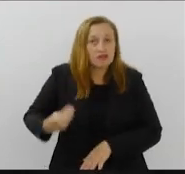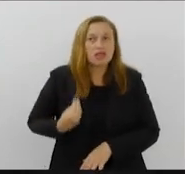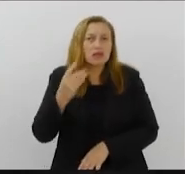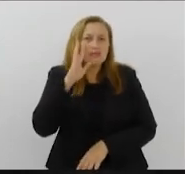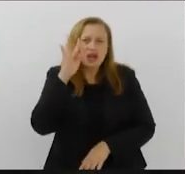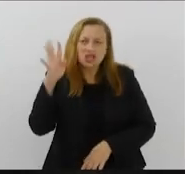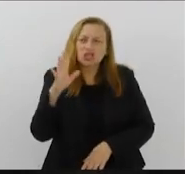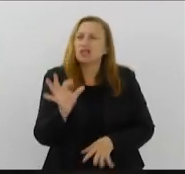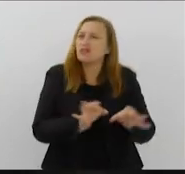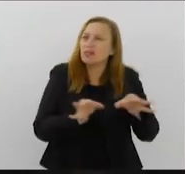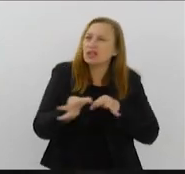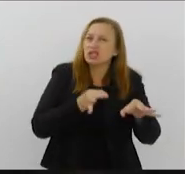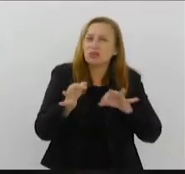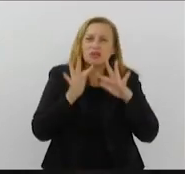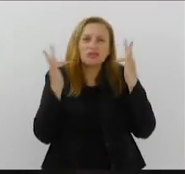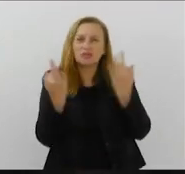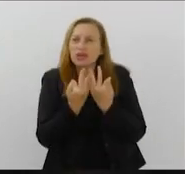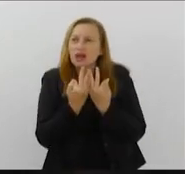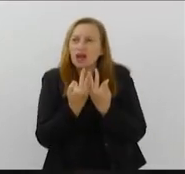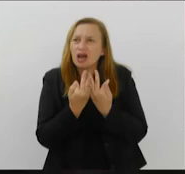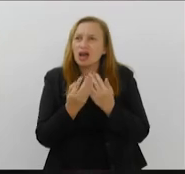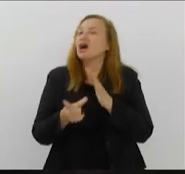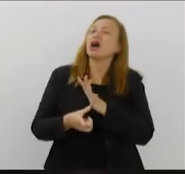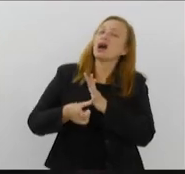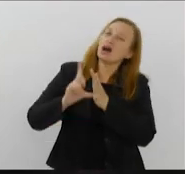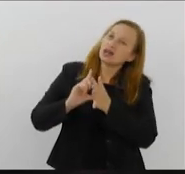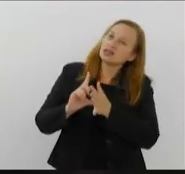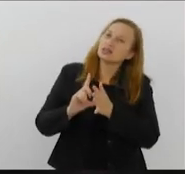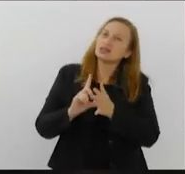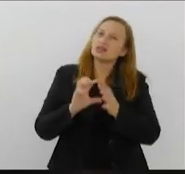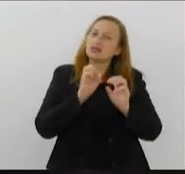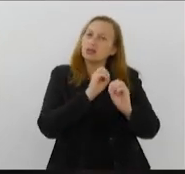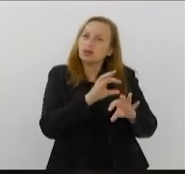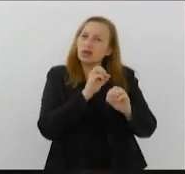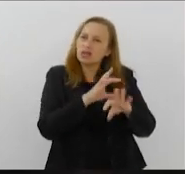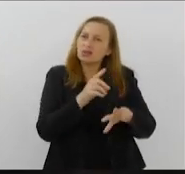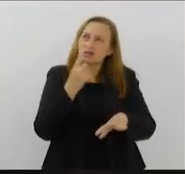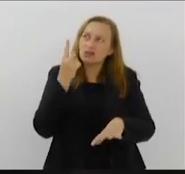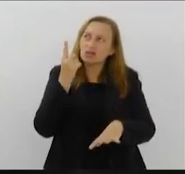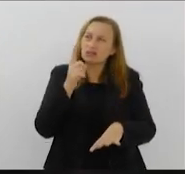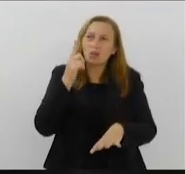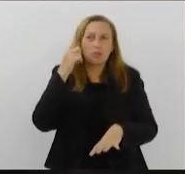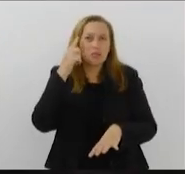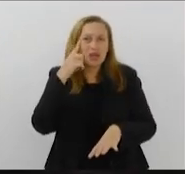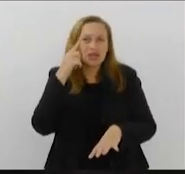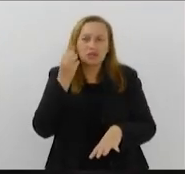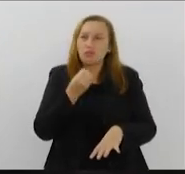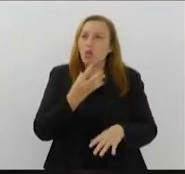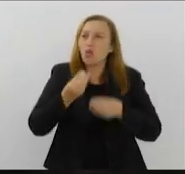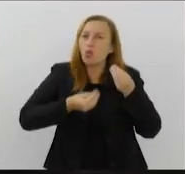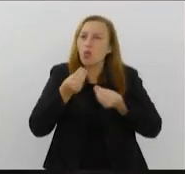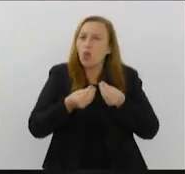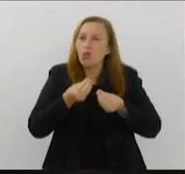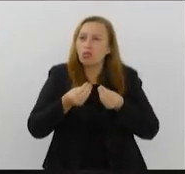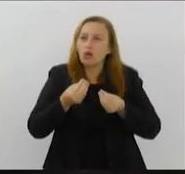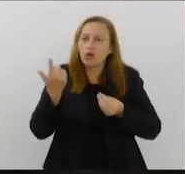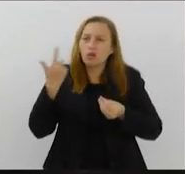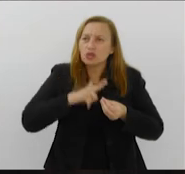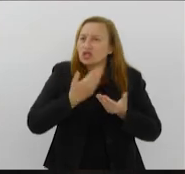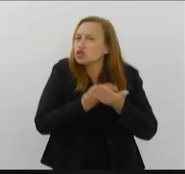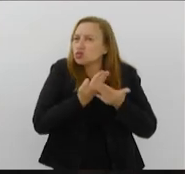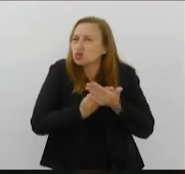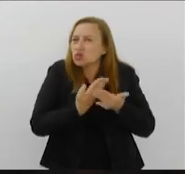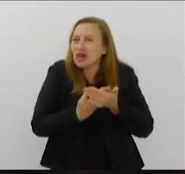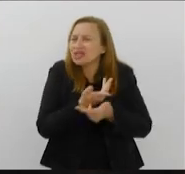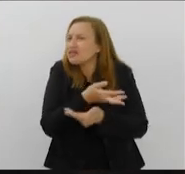falar de planejamento familiar, né? Antes até mesmo da educação. Se você não está bem de cabeça, como é que você vai conseguir pegar num livro e ler? Então,